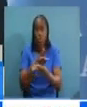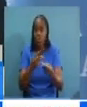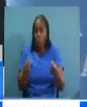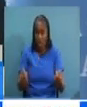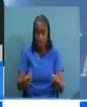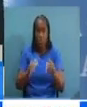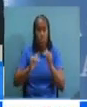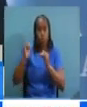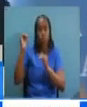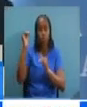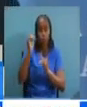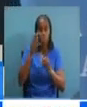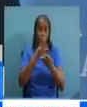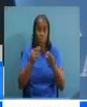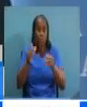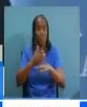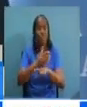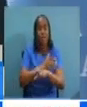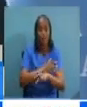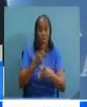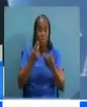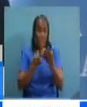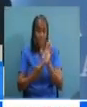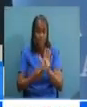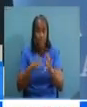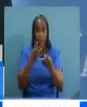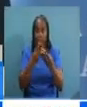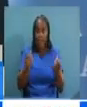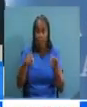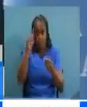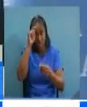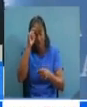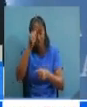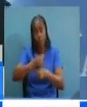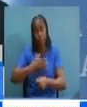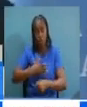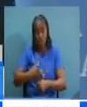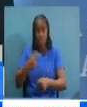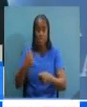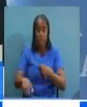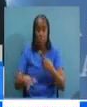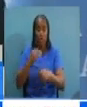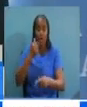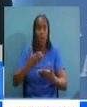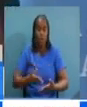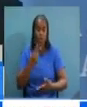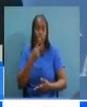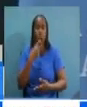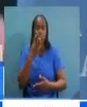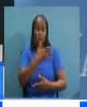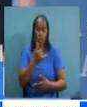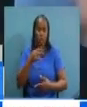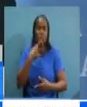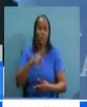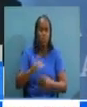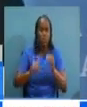resultados superiores aos resultados anteriores. Por exemplo, em matéria de estágio profissional, o que se está a conseguir agora é 12 vezes superior